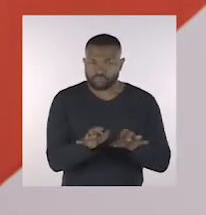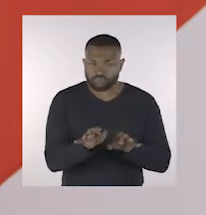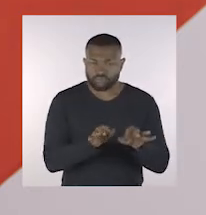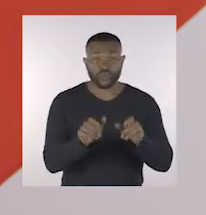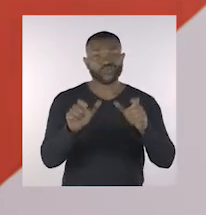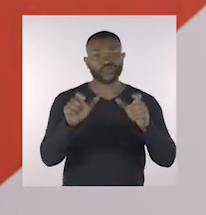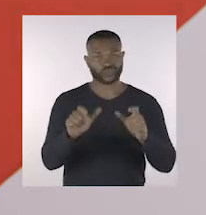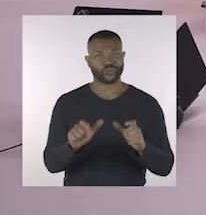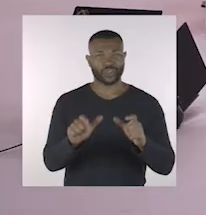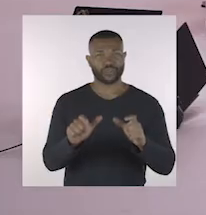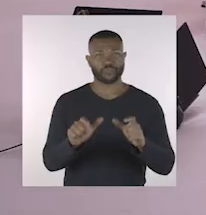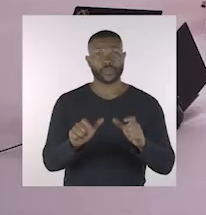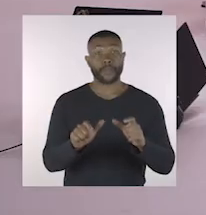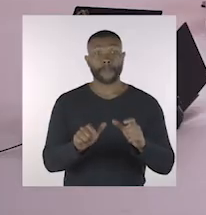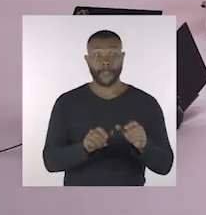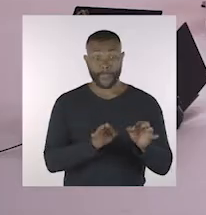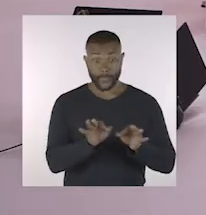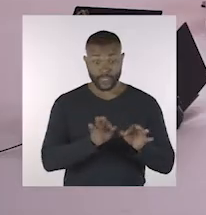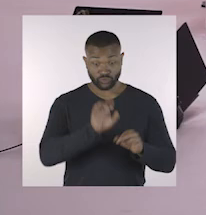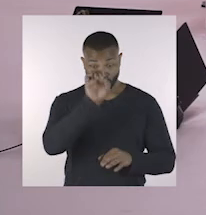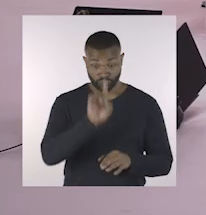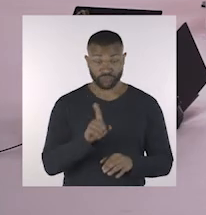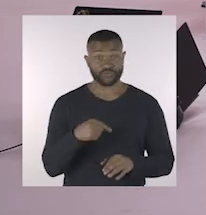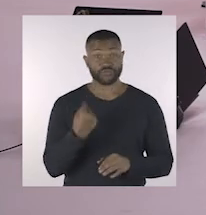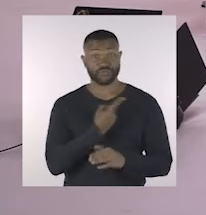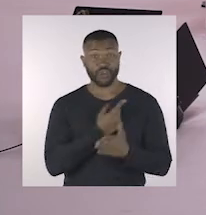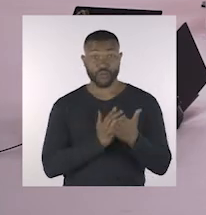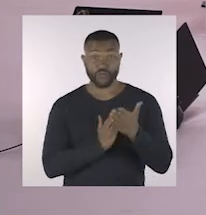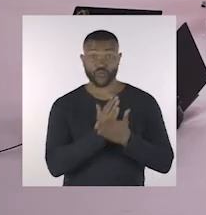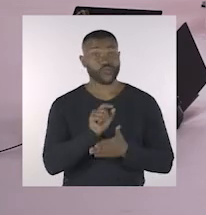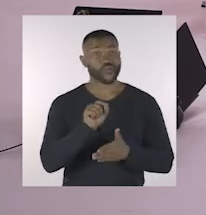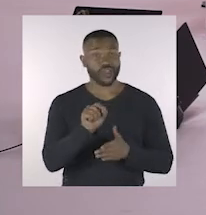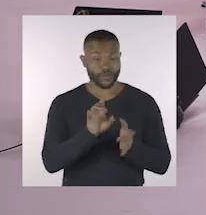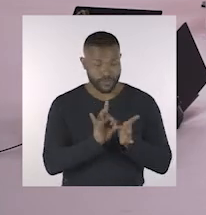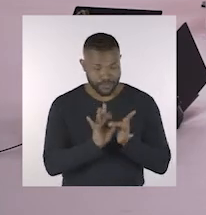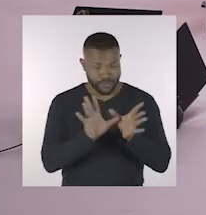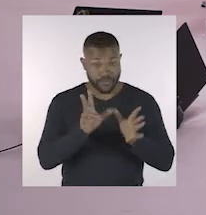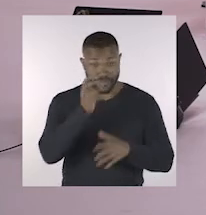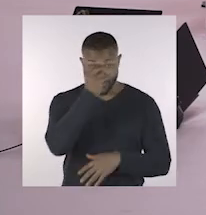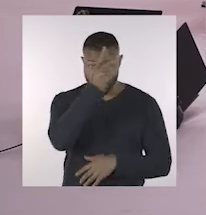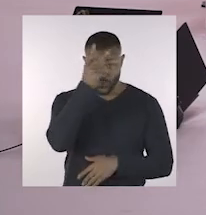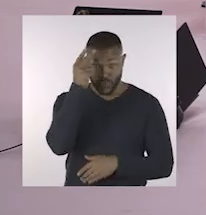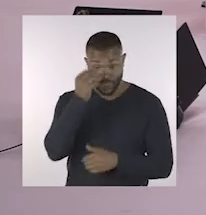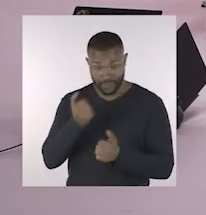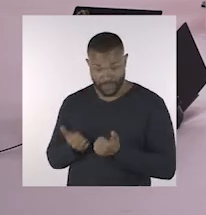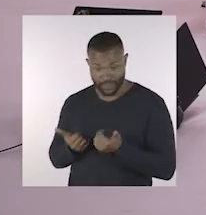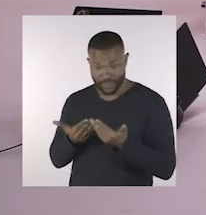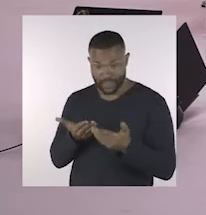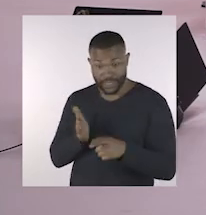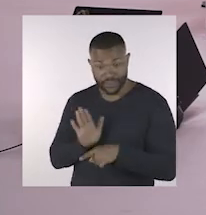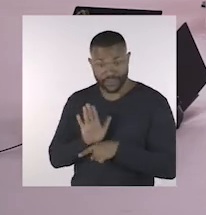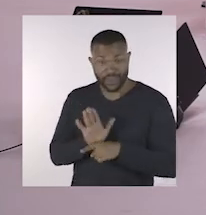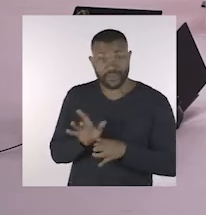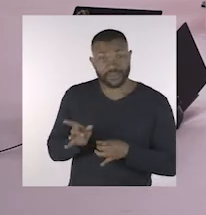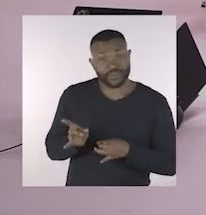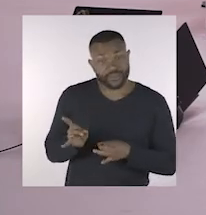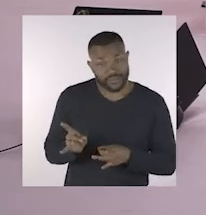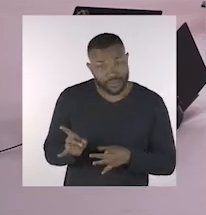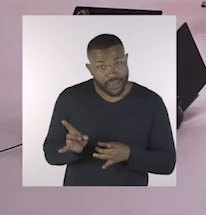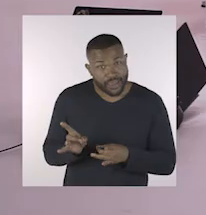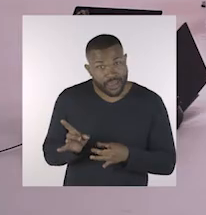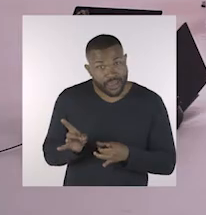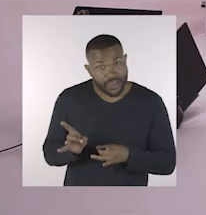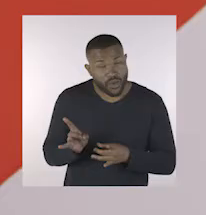a regularização fundiária o plano diretor que nós aprovamos ele permite a prefeitura fornecerá